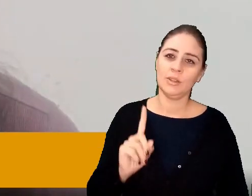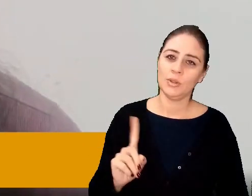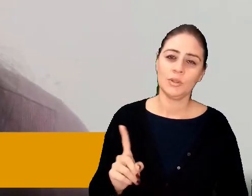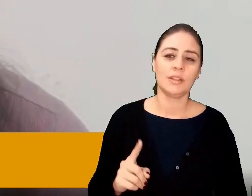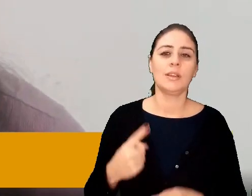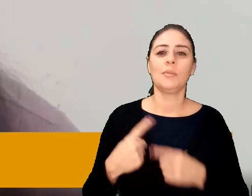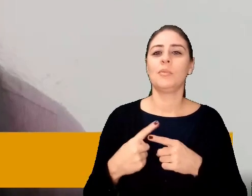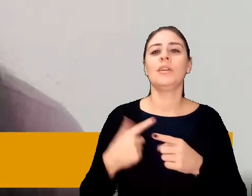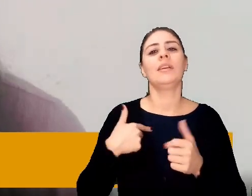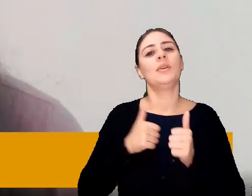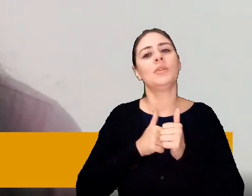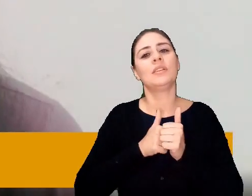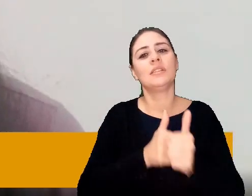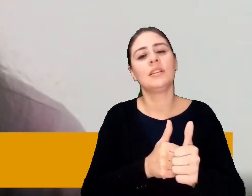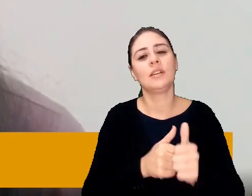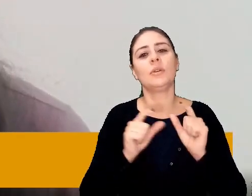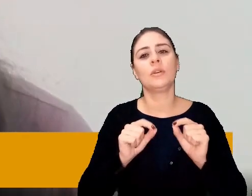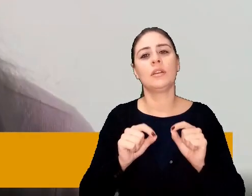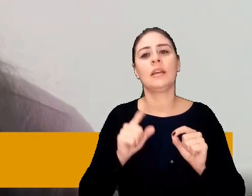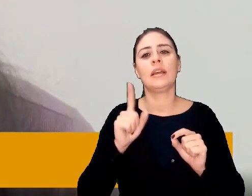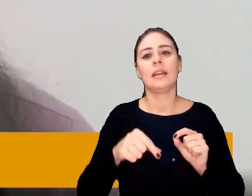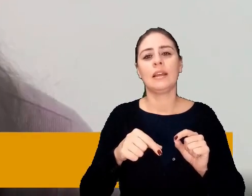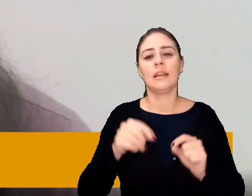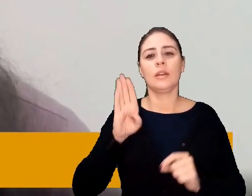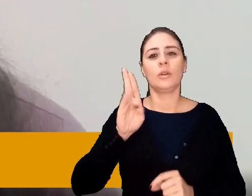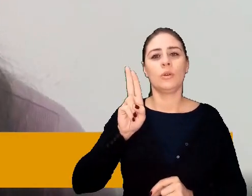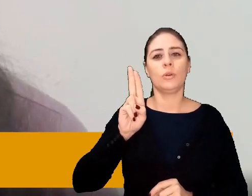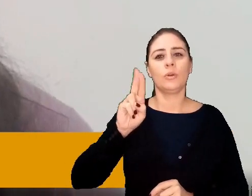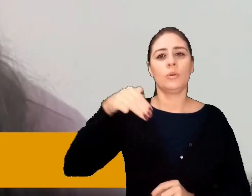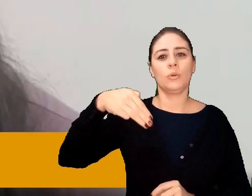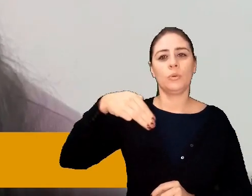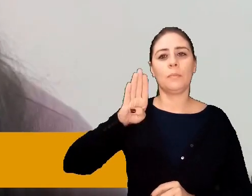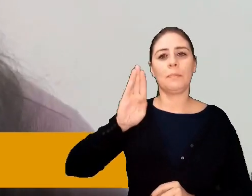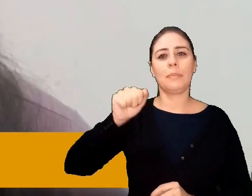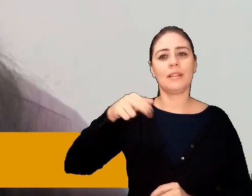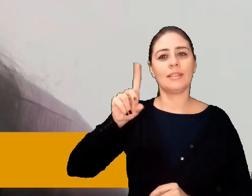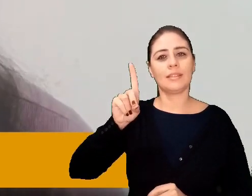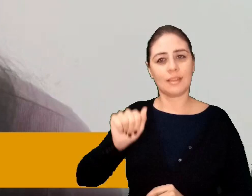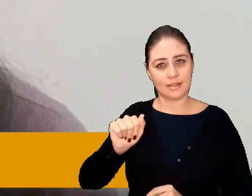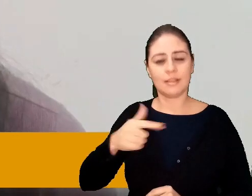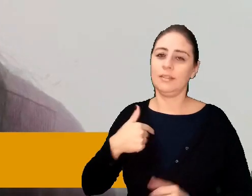né? Porque eu sigo a Umbanda, eu gosto da Umbanda, mas eu vejo muito assim